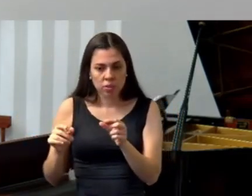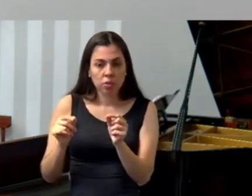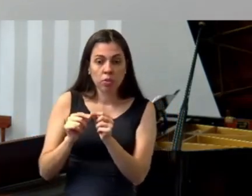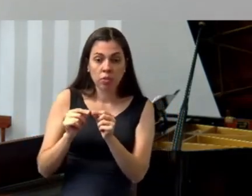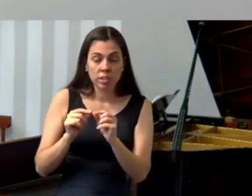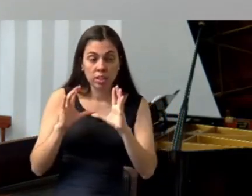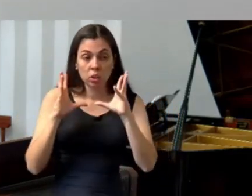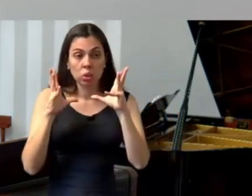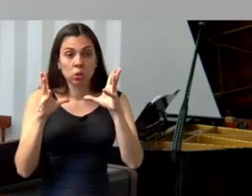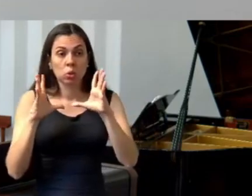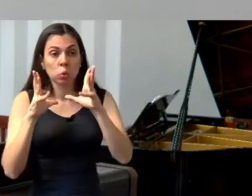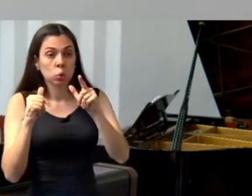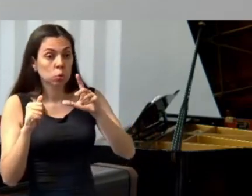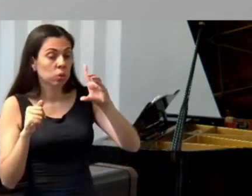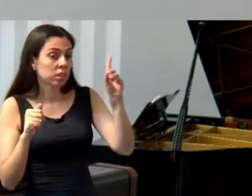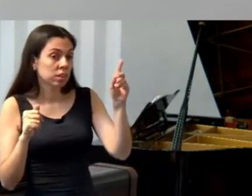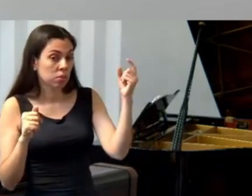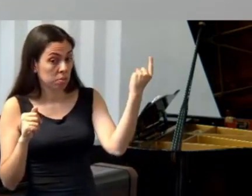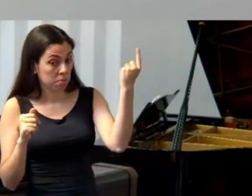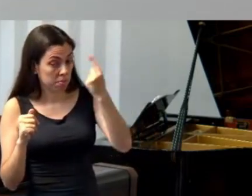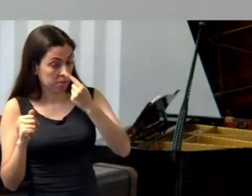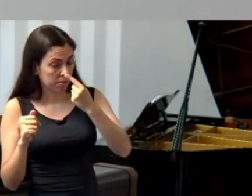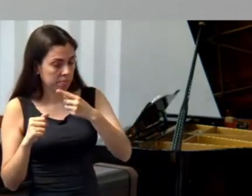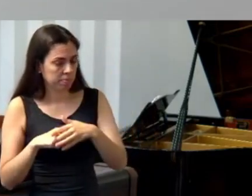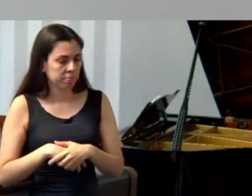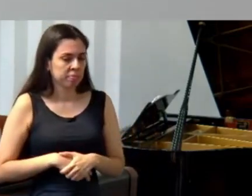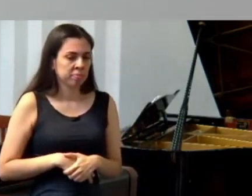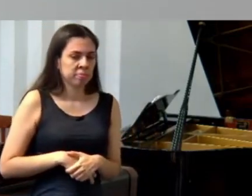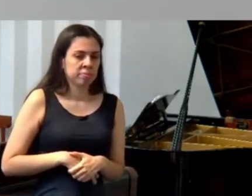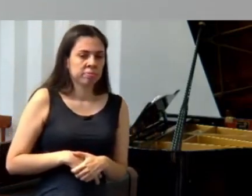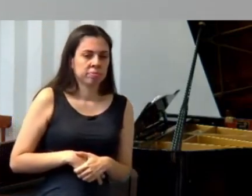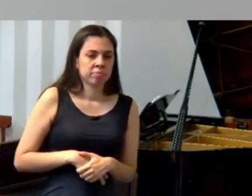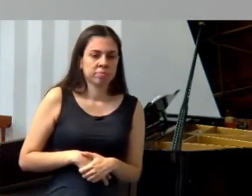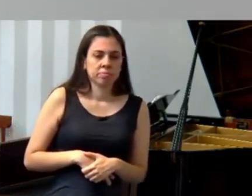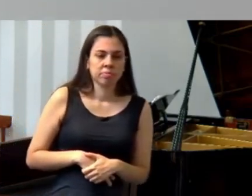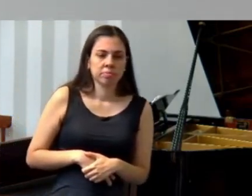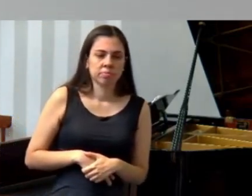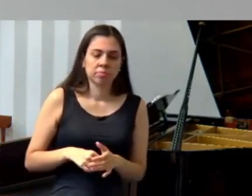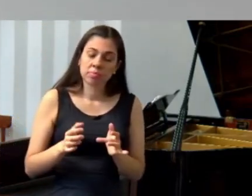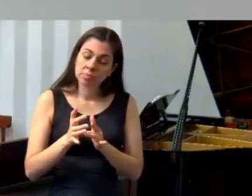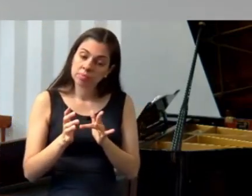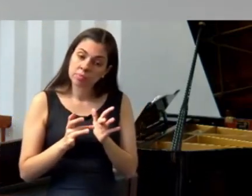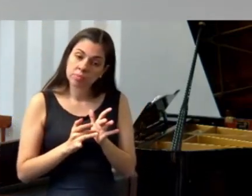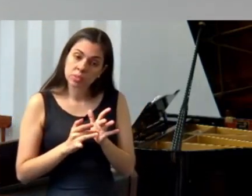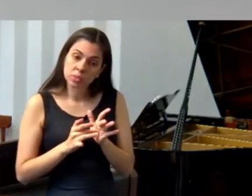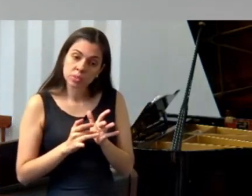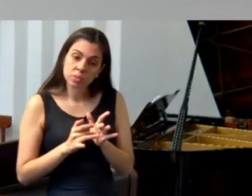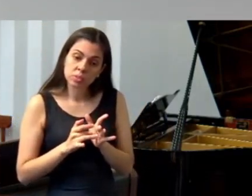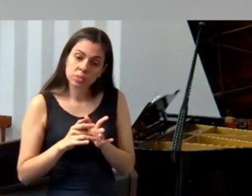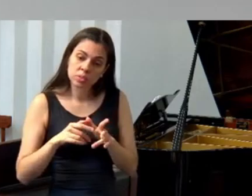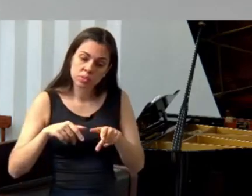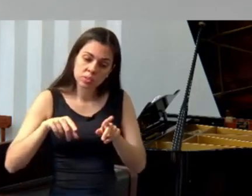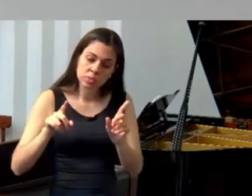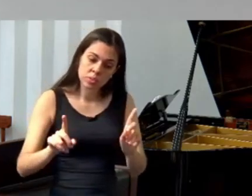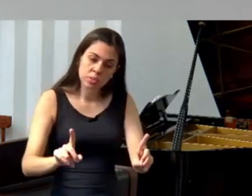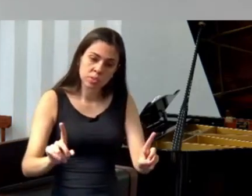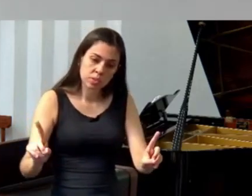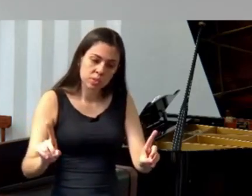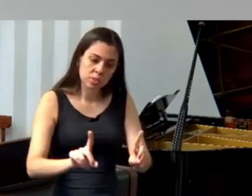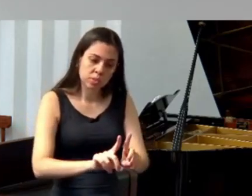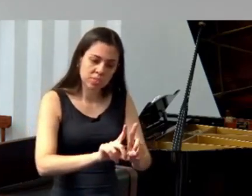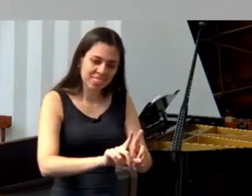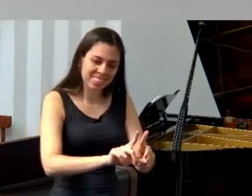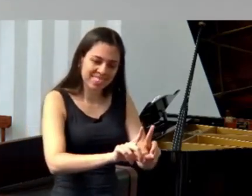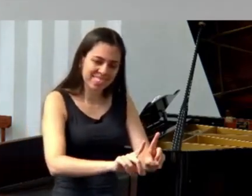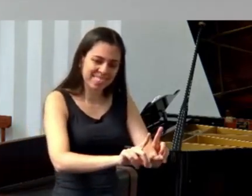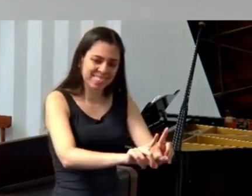Aquele que prometeu que estaria conosco todos os dias até o fim. A nossa caminhada. O Senhor Jesus Cristo está